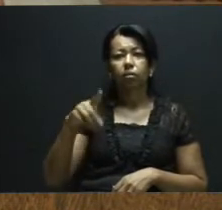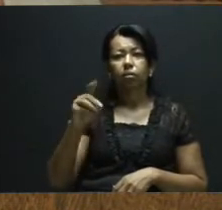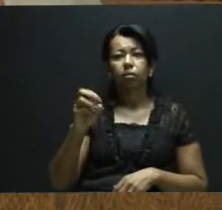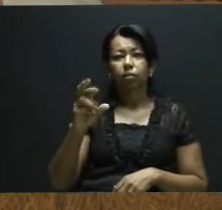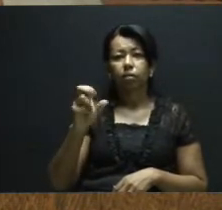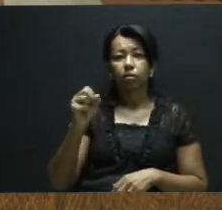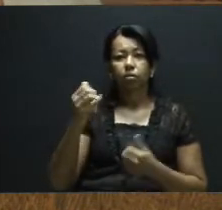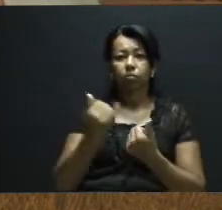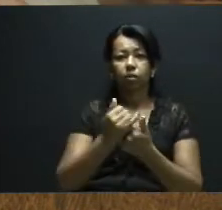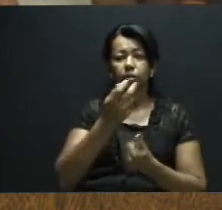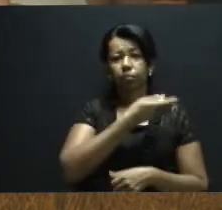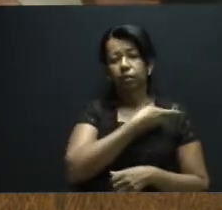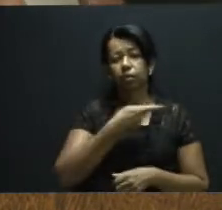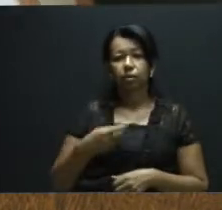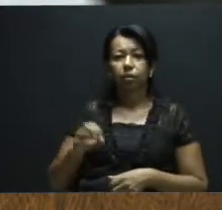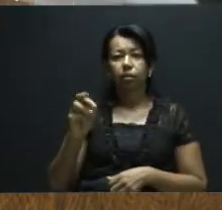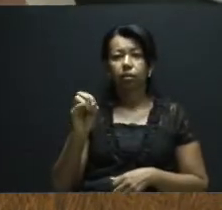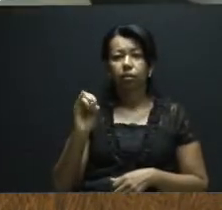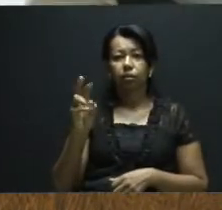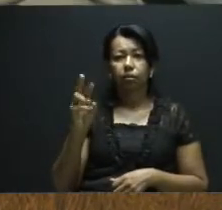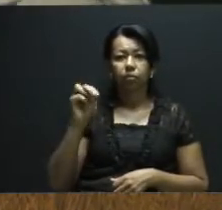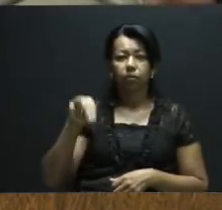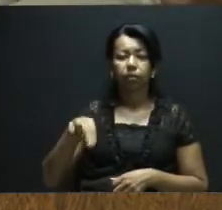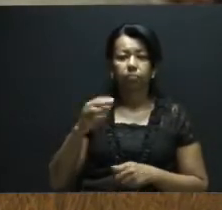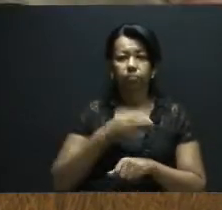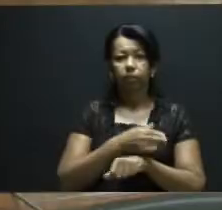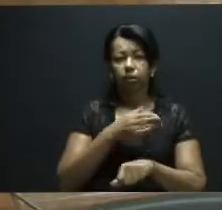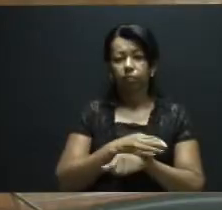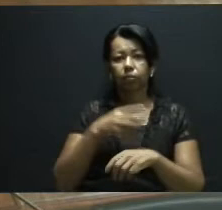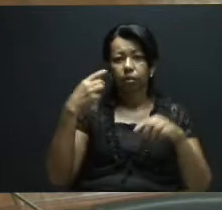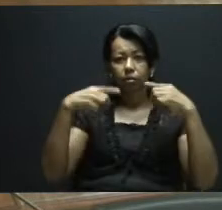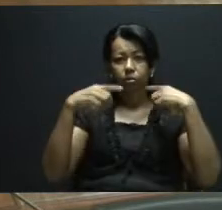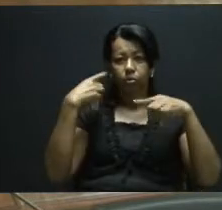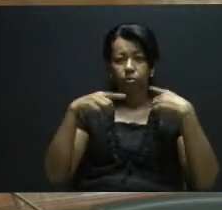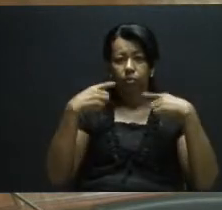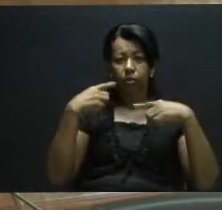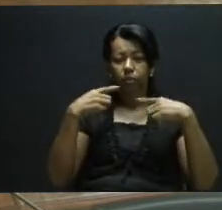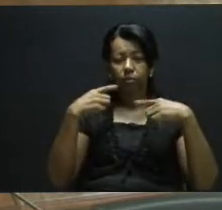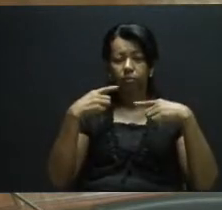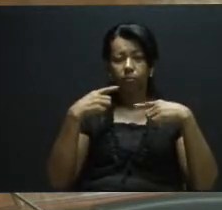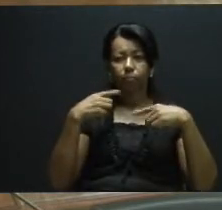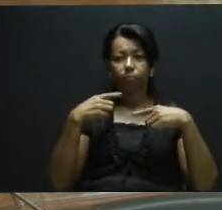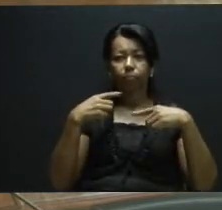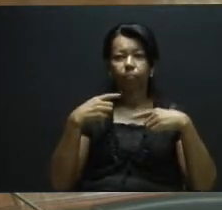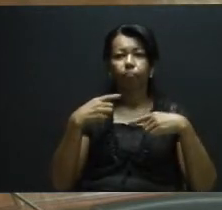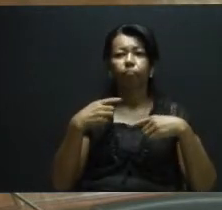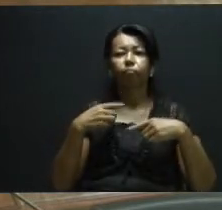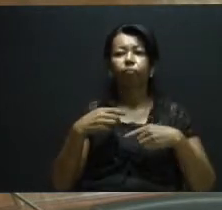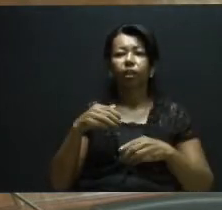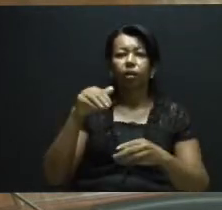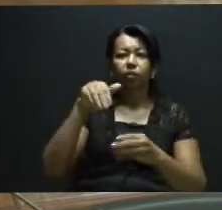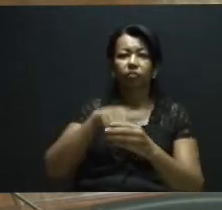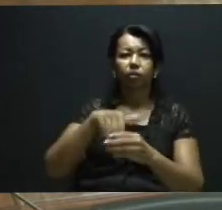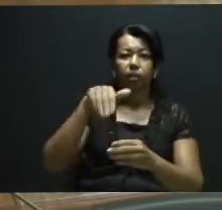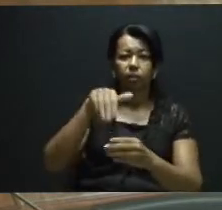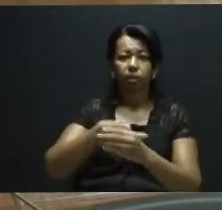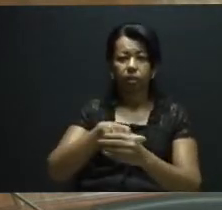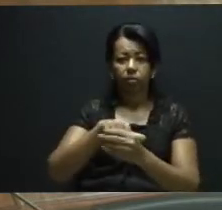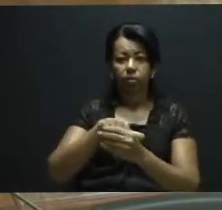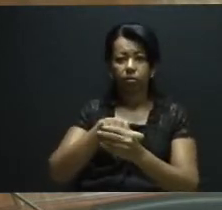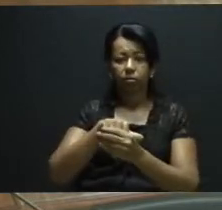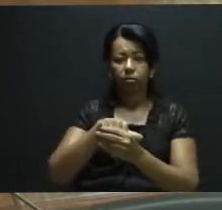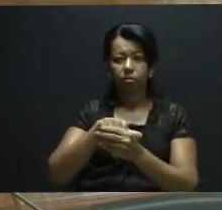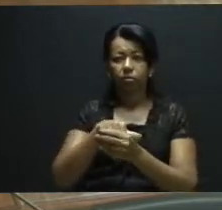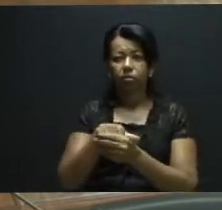e wanda silva membro em discussão ou parecer em votação